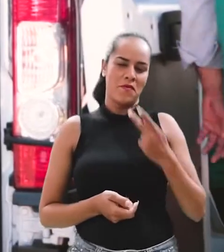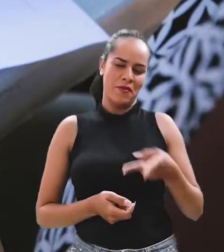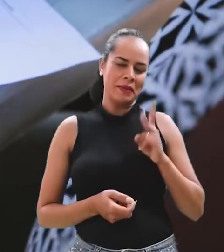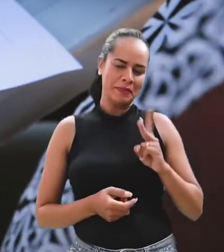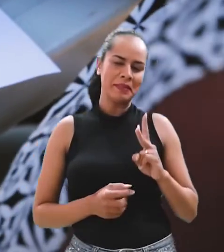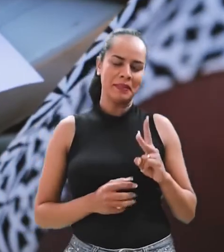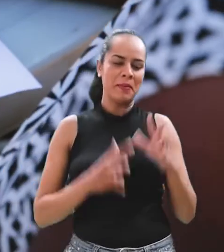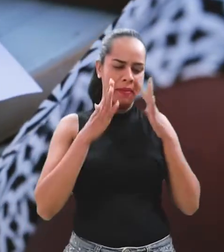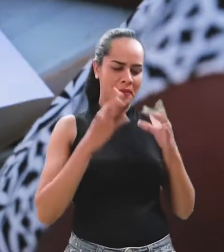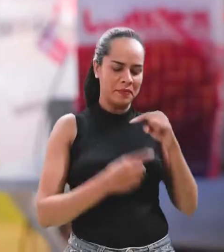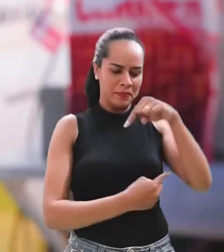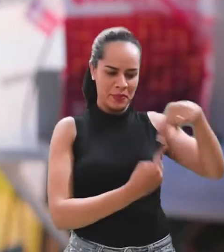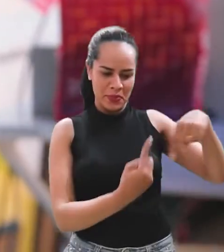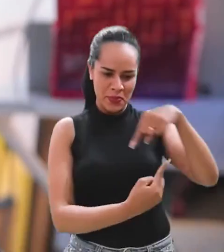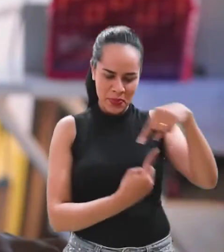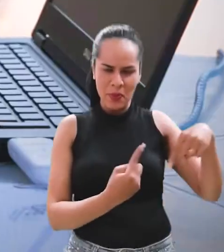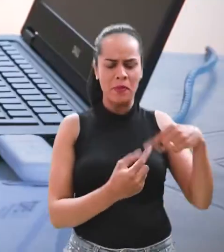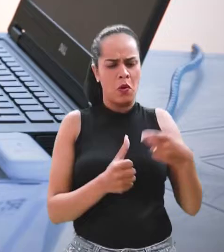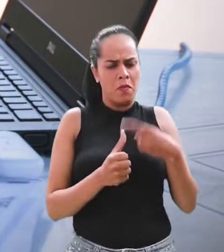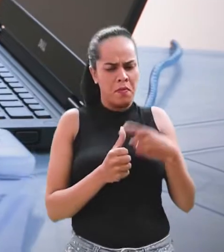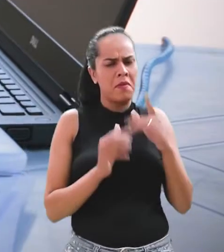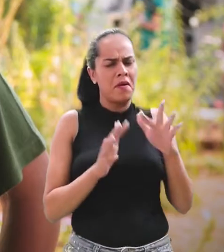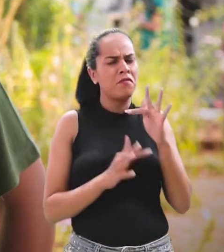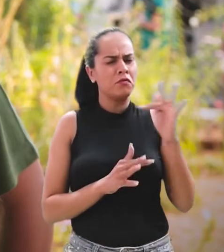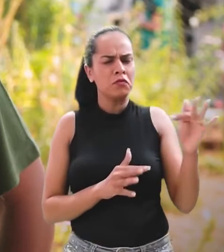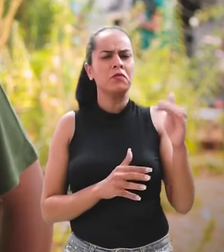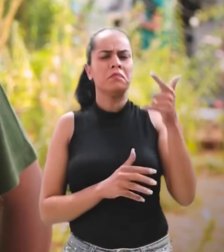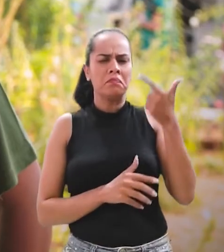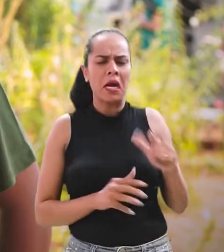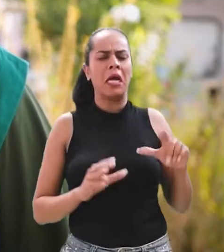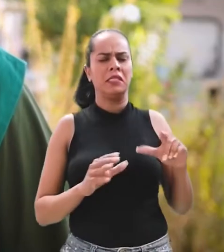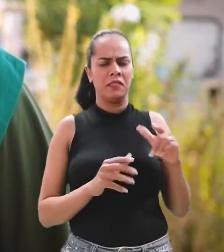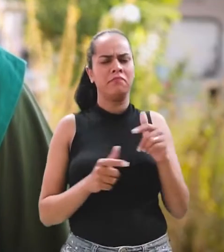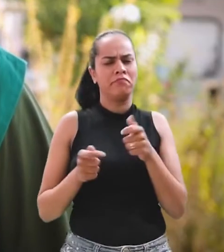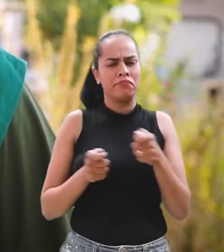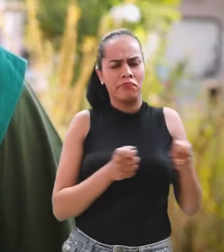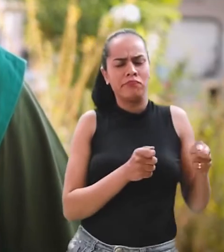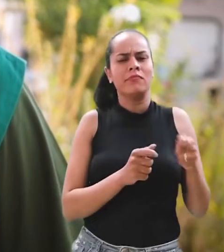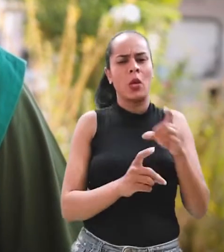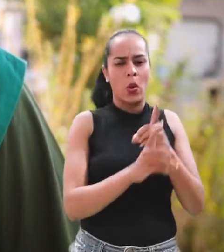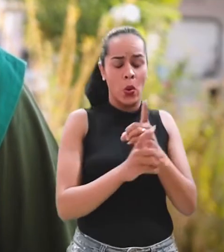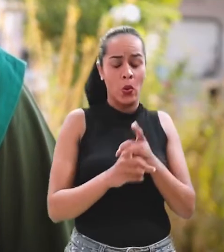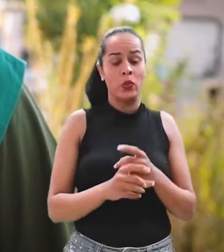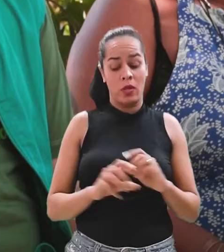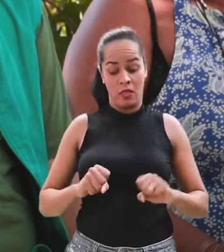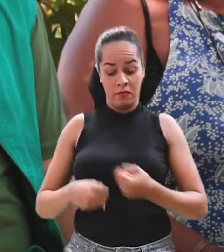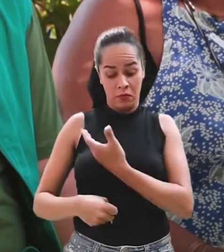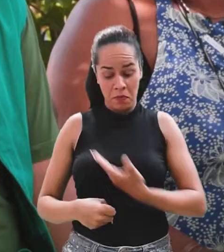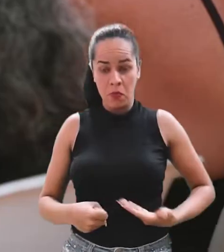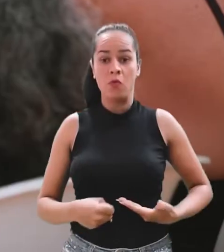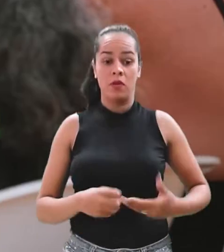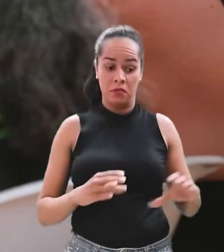Eu sempre digo que o Escuta Quilombo é o primeiro de muitos encontros que virão entre Defensoria Pública, a comunidade quilombola que a gente visita